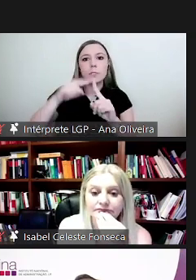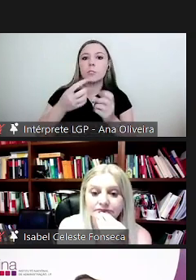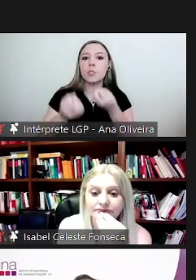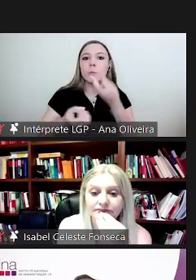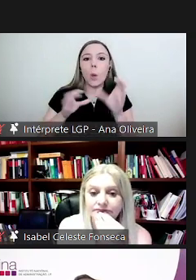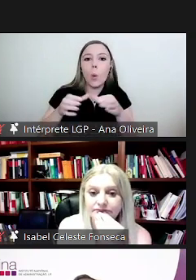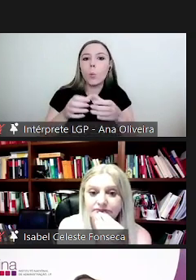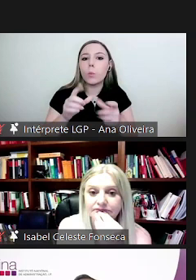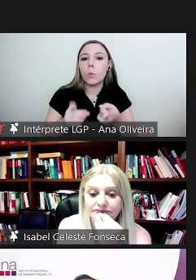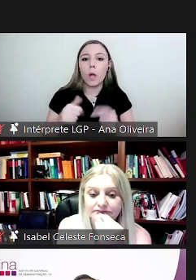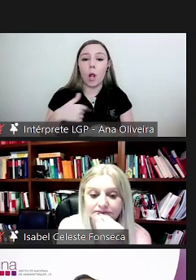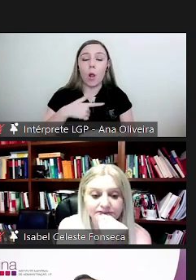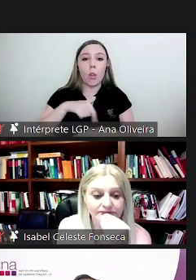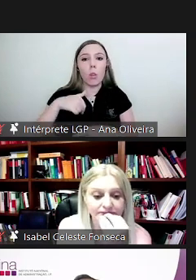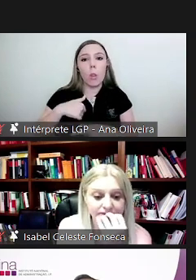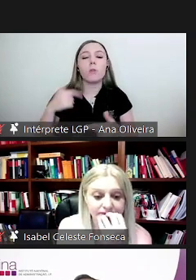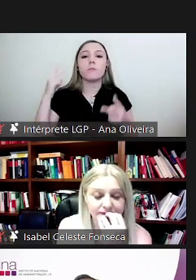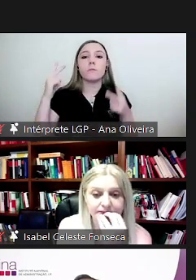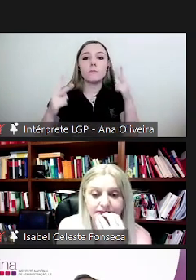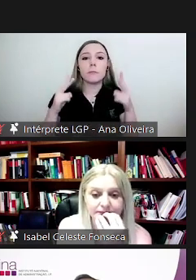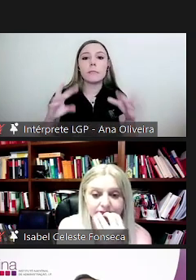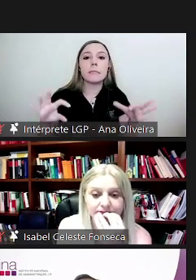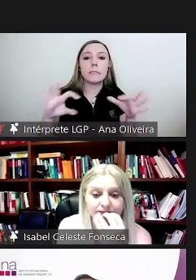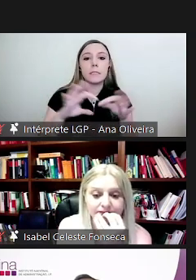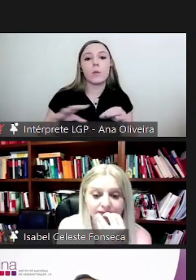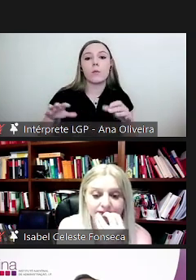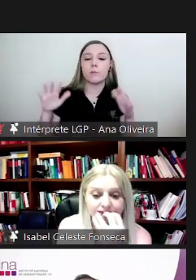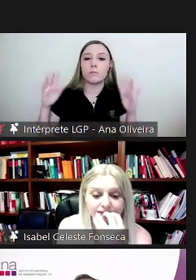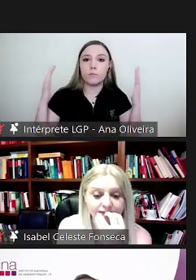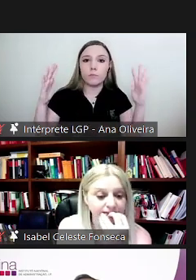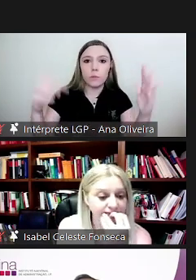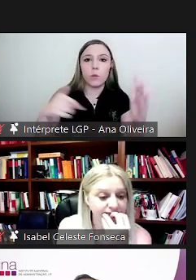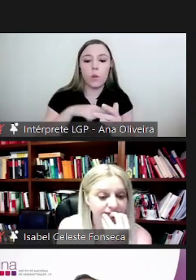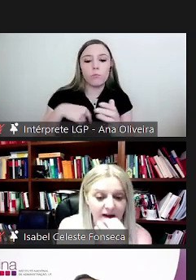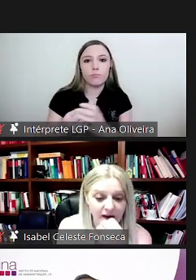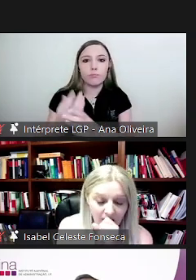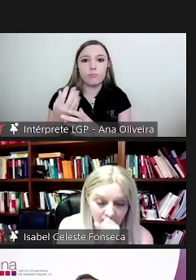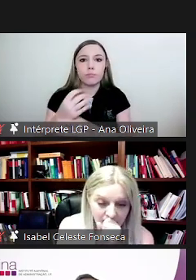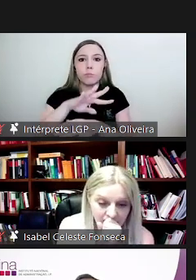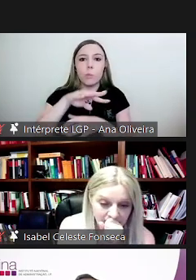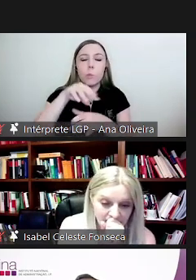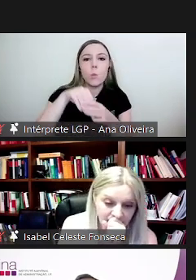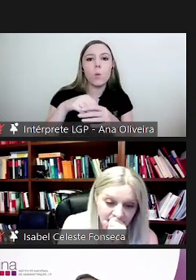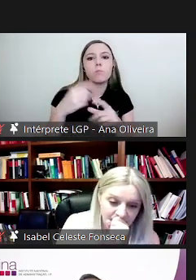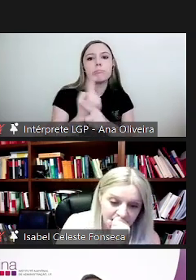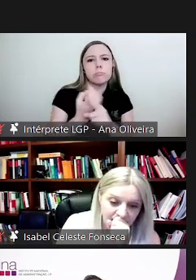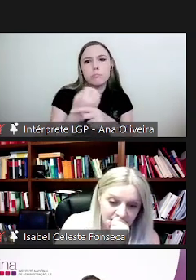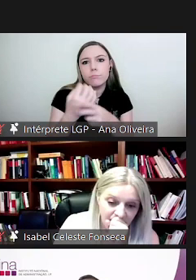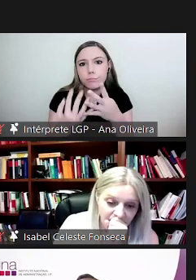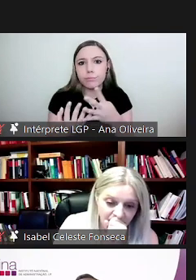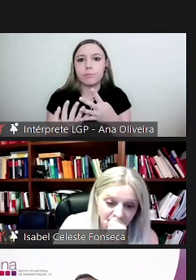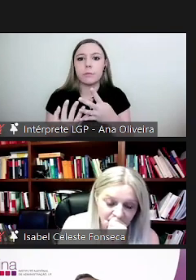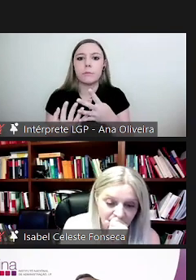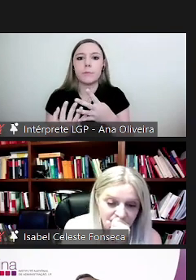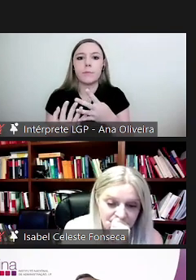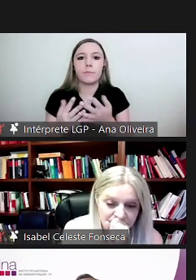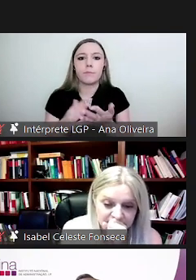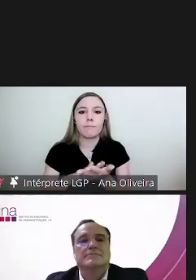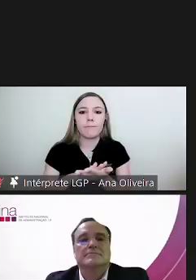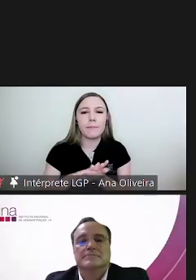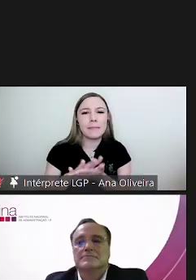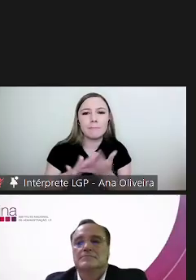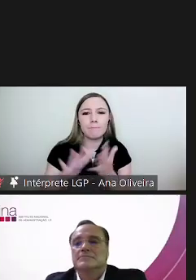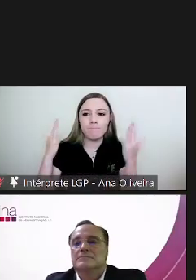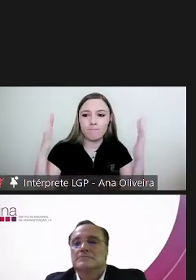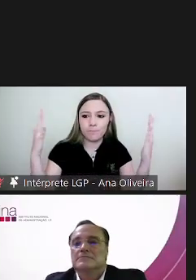somos uma indústria de base florestal, portanto somos um produtor integrado de diversos produtos de base florestal,